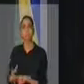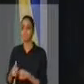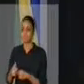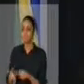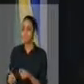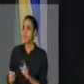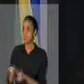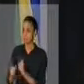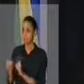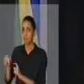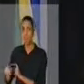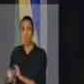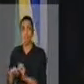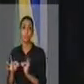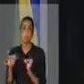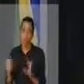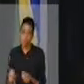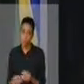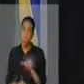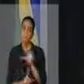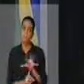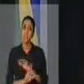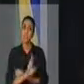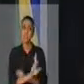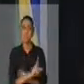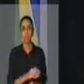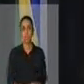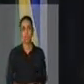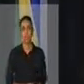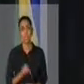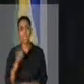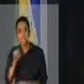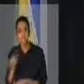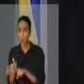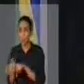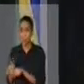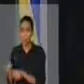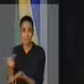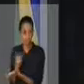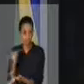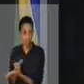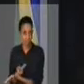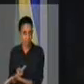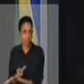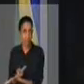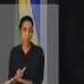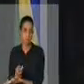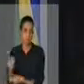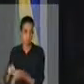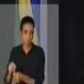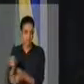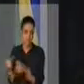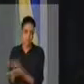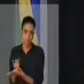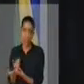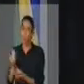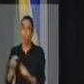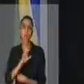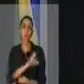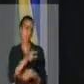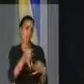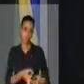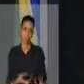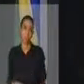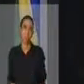isso influencia, porque se a imagem não é feita com a devida técnica, não vai também resultar no diagnóstico adequado. Para